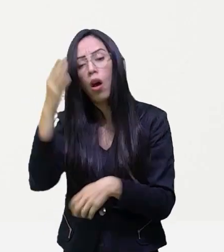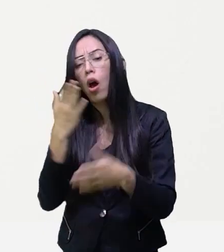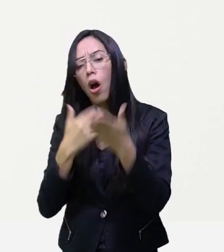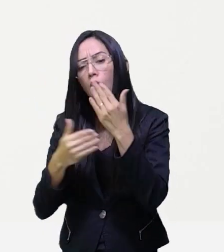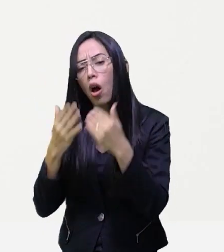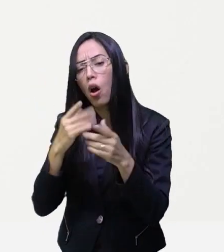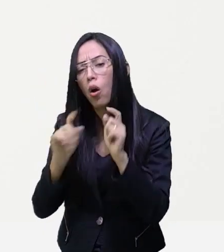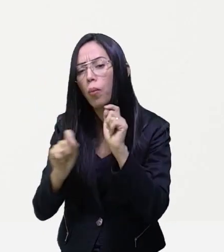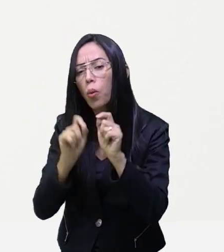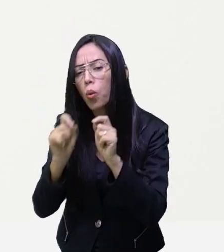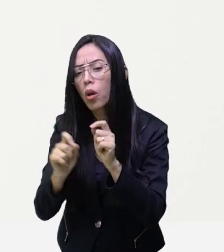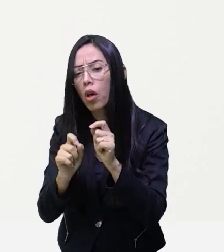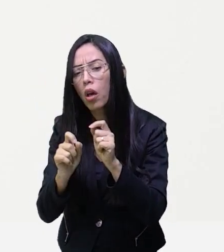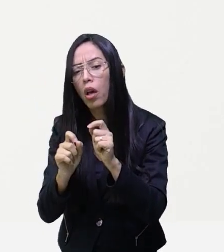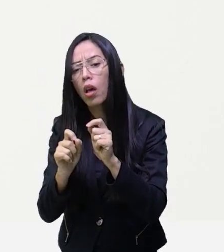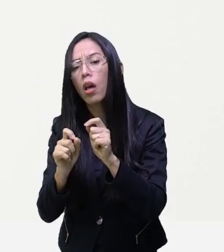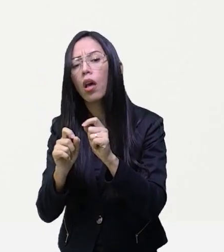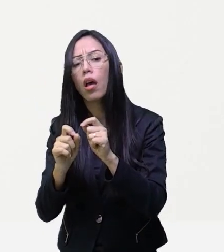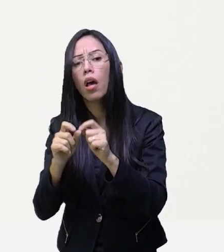consomem é o crio,